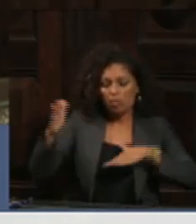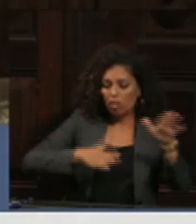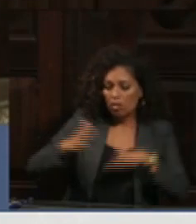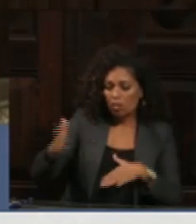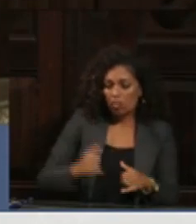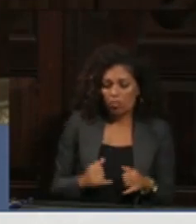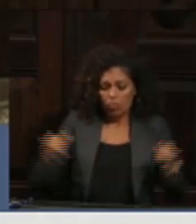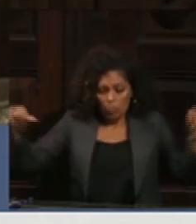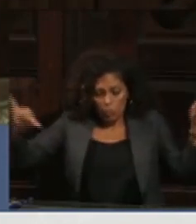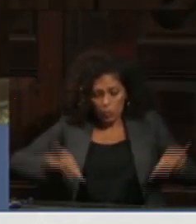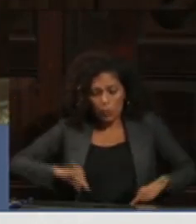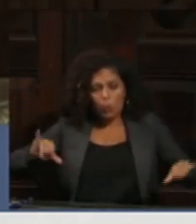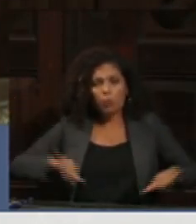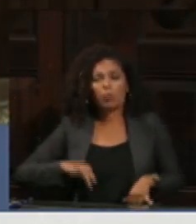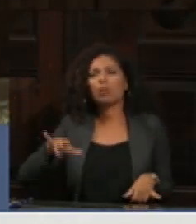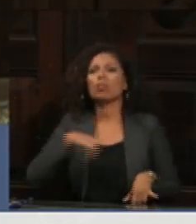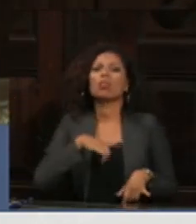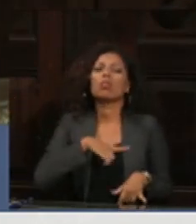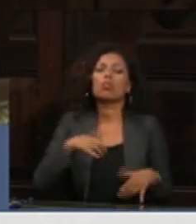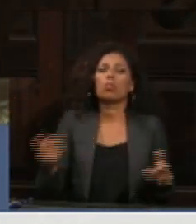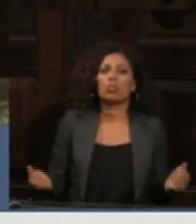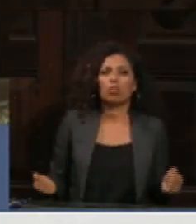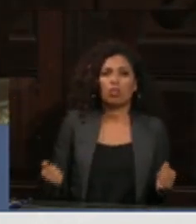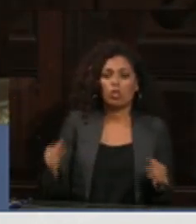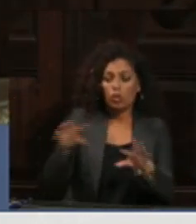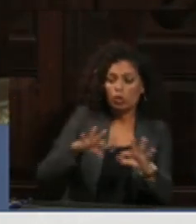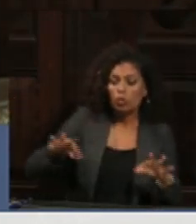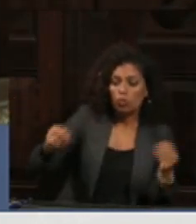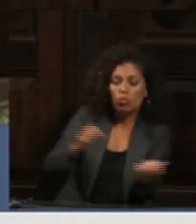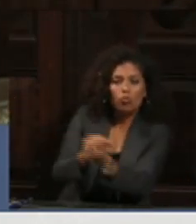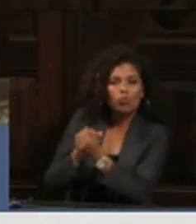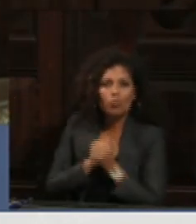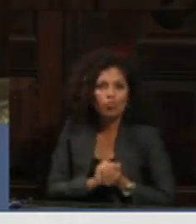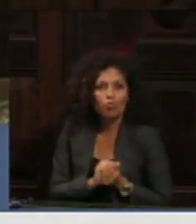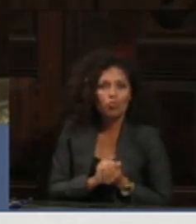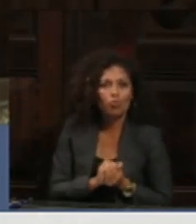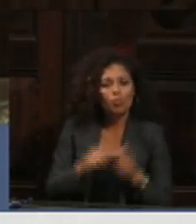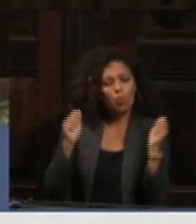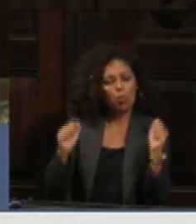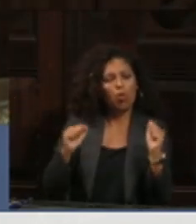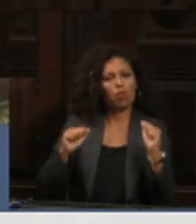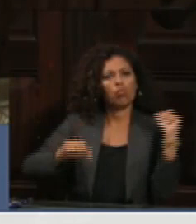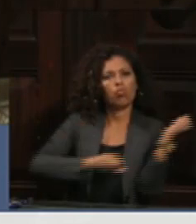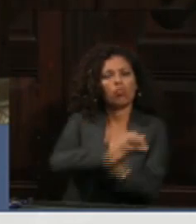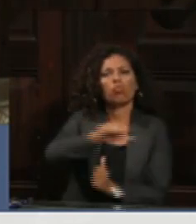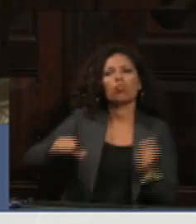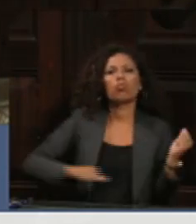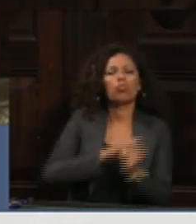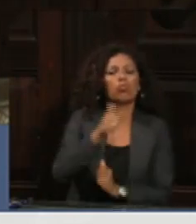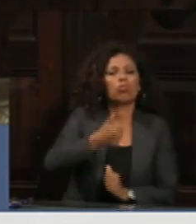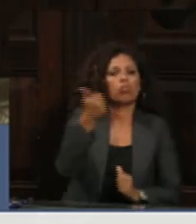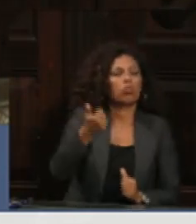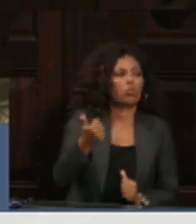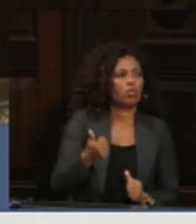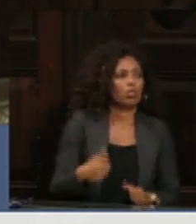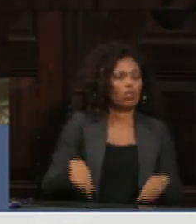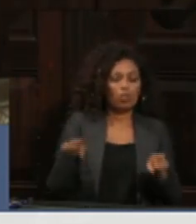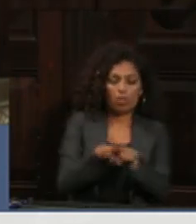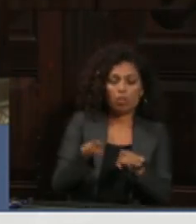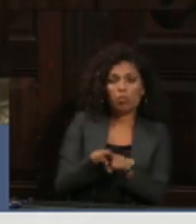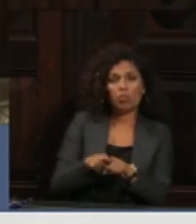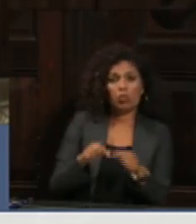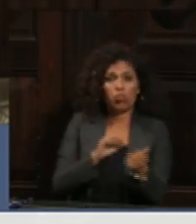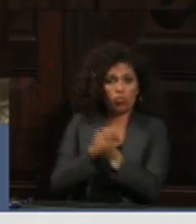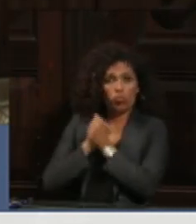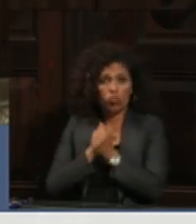conjunto foi capaz de realizar as maiores inovações e construções da humanidade. E ela em conjunto precisa reconhecer que ela